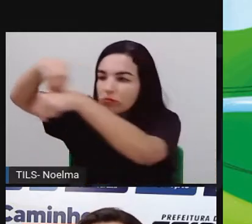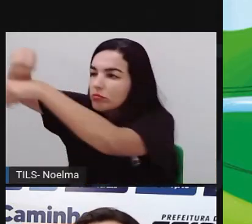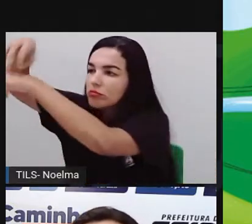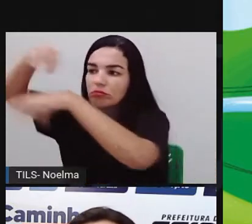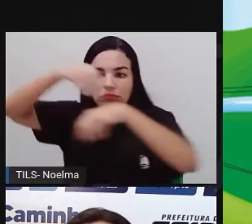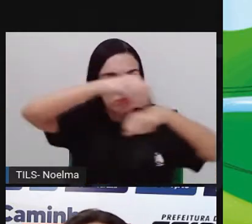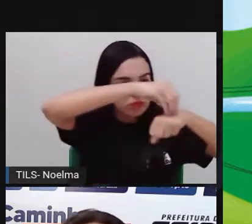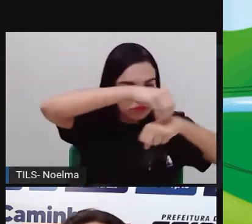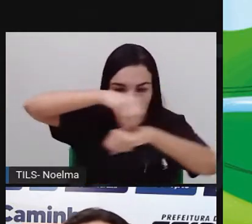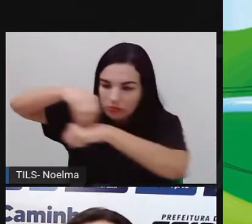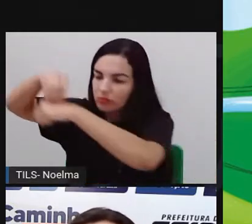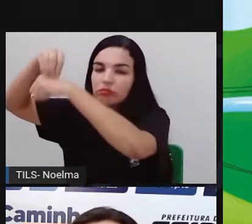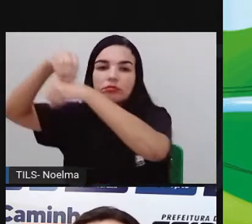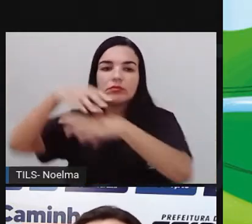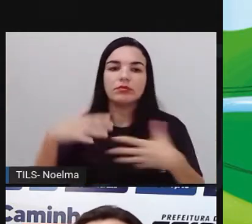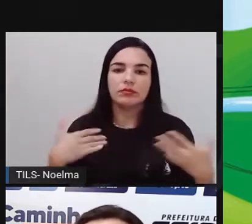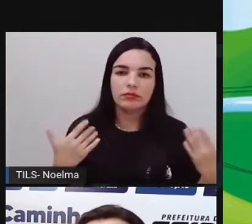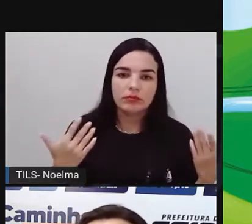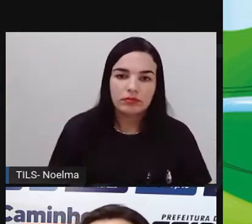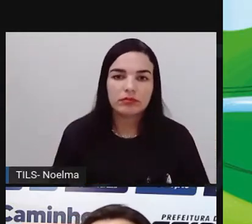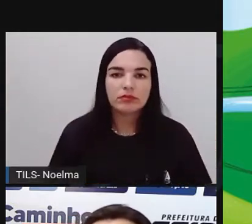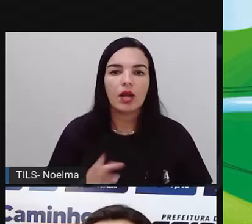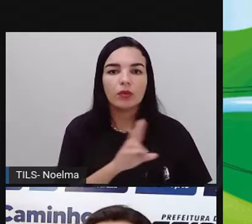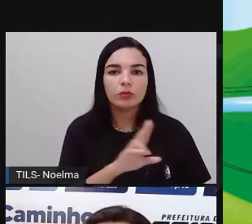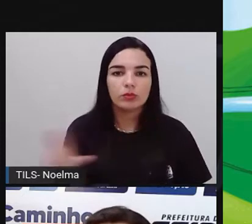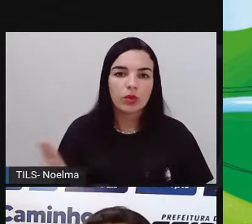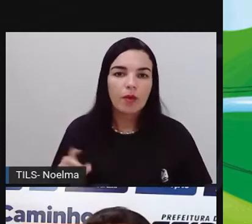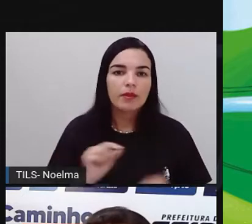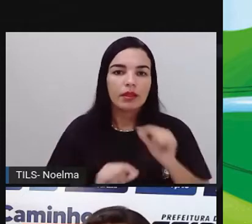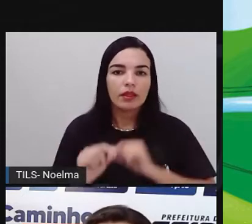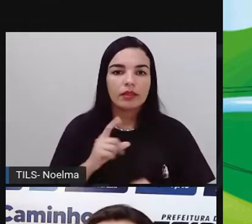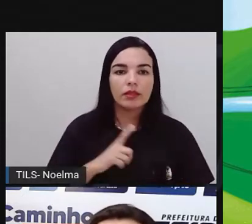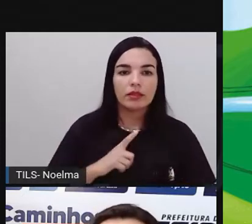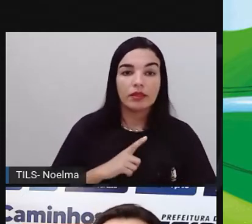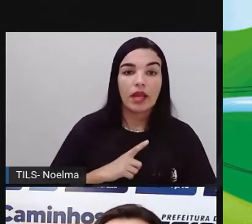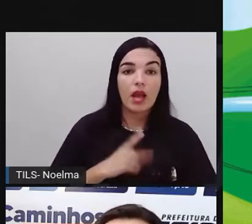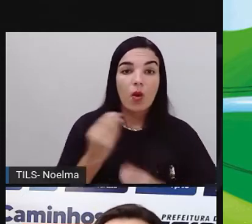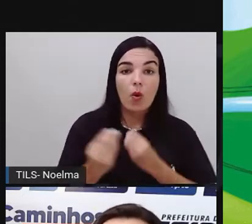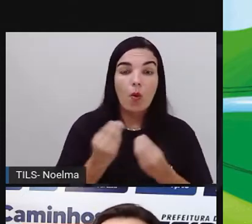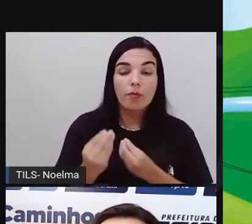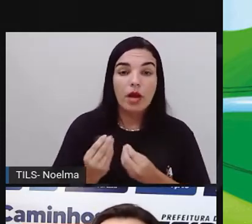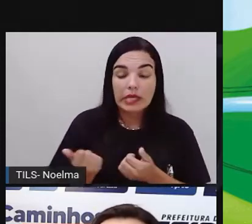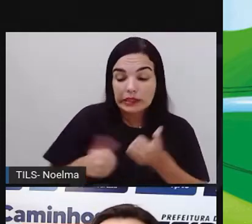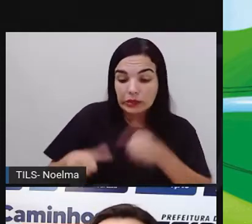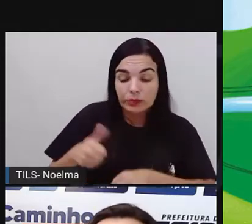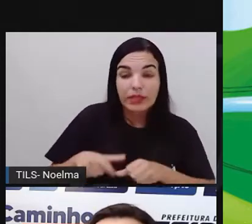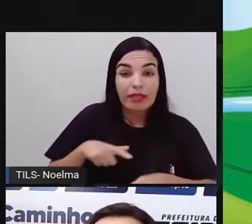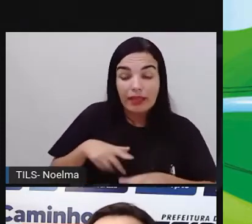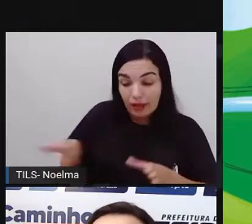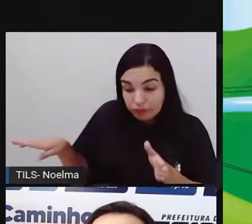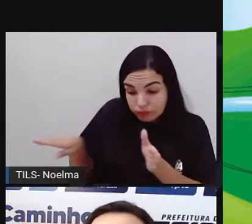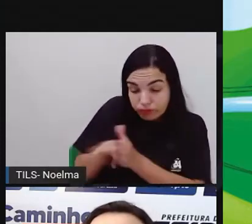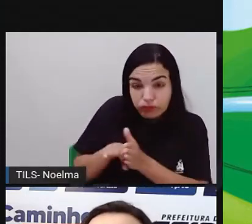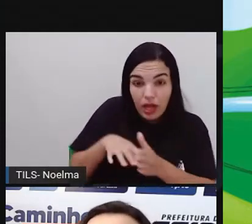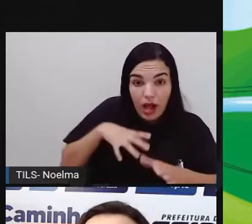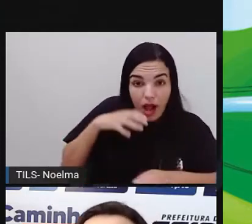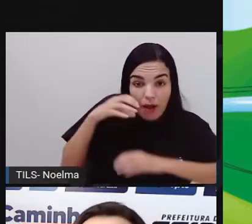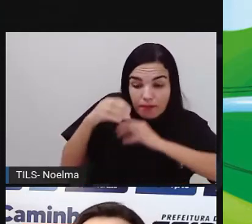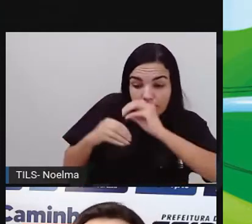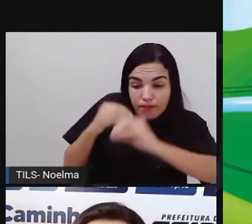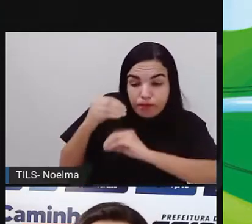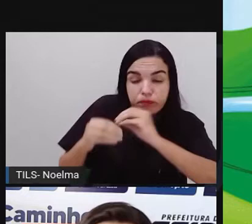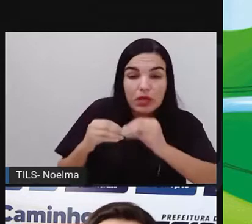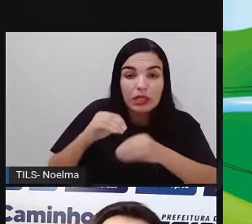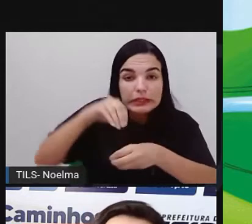condutividade. Condutividade é a propriedade da matéria de permitir que as cargas elétricas fluam em